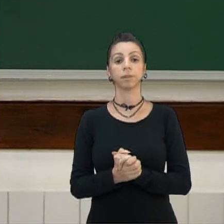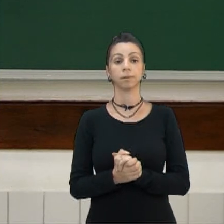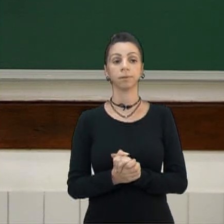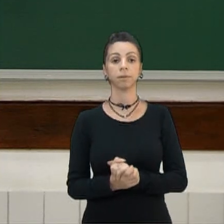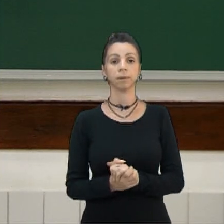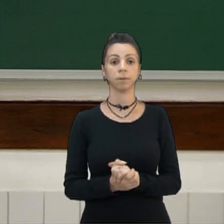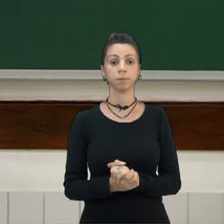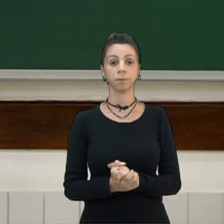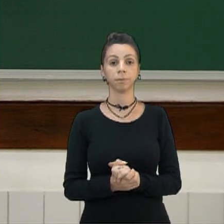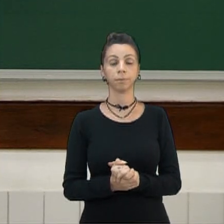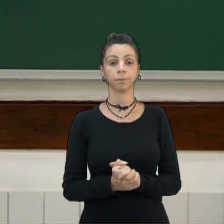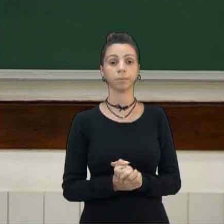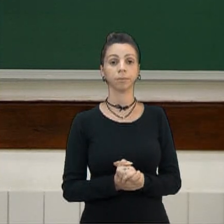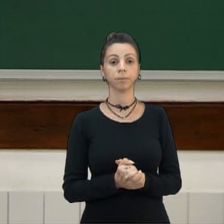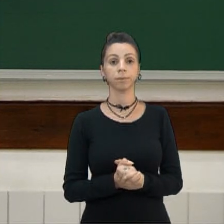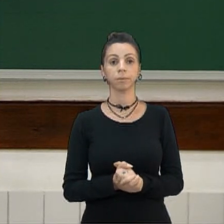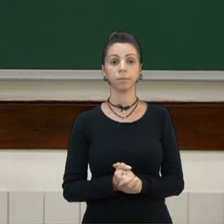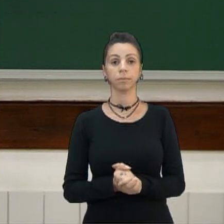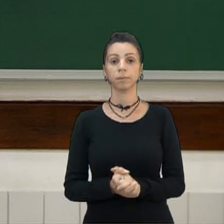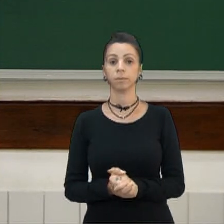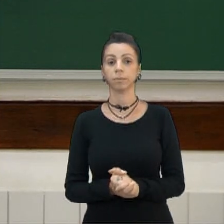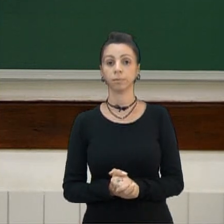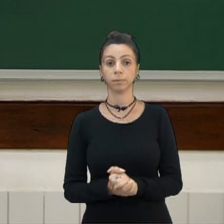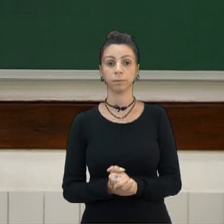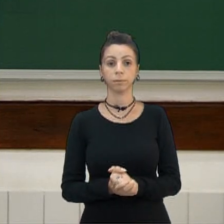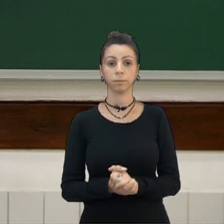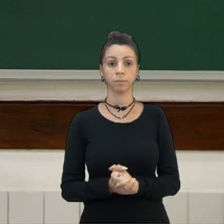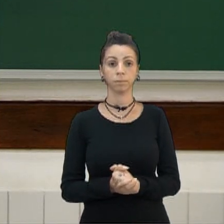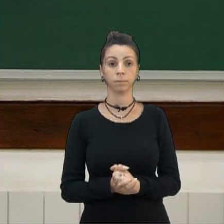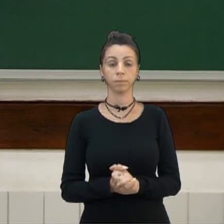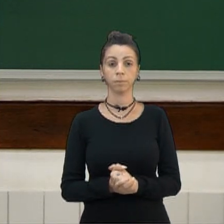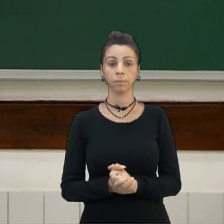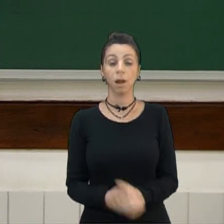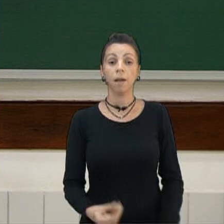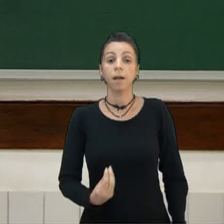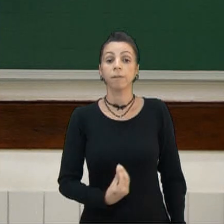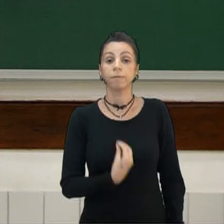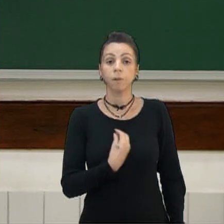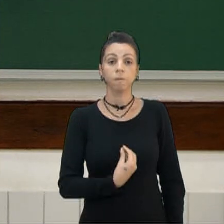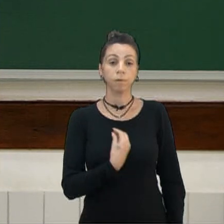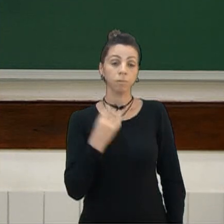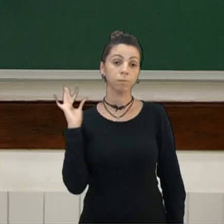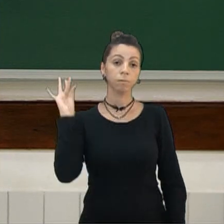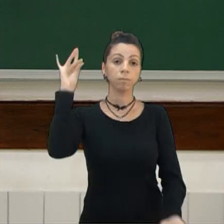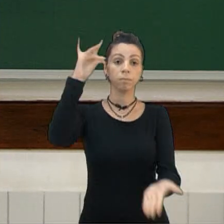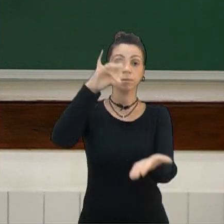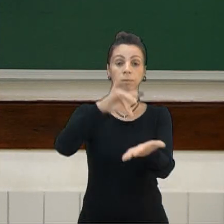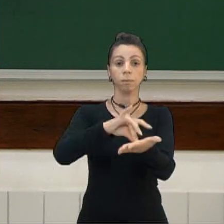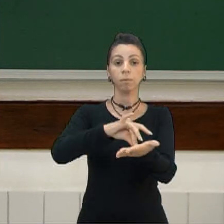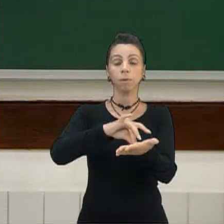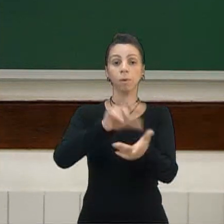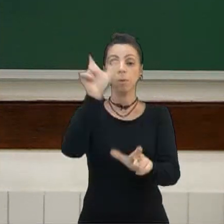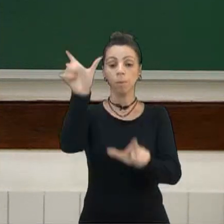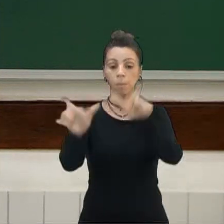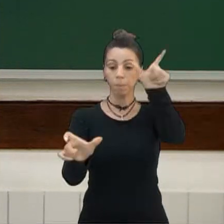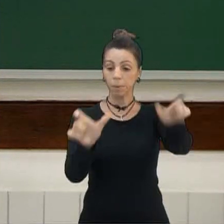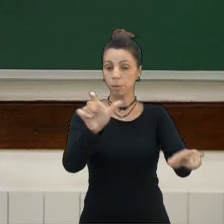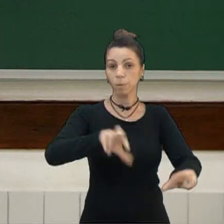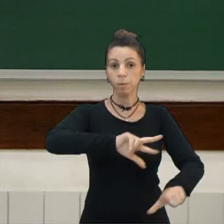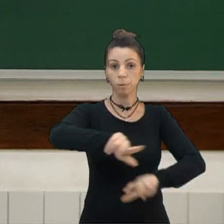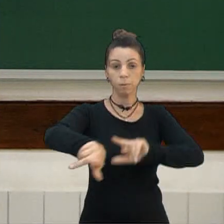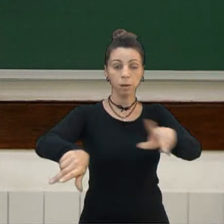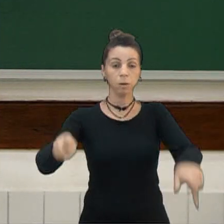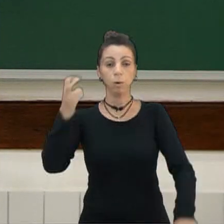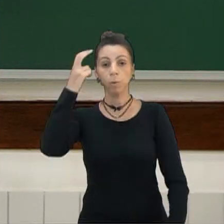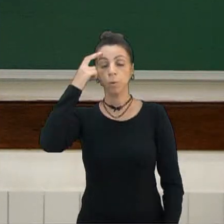termos, de fato, a vivência com pessoas diferentes, com culturas diferentes.